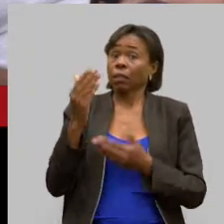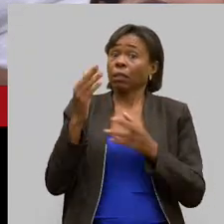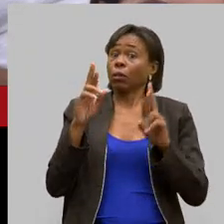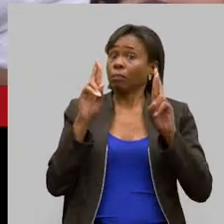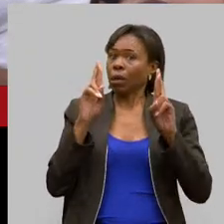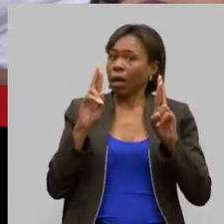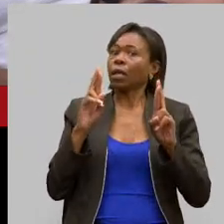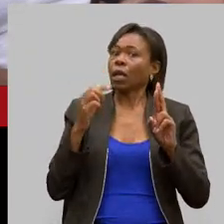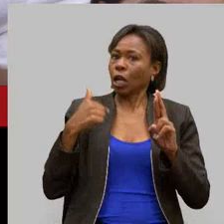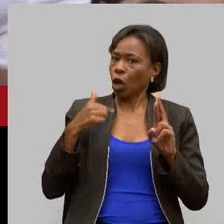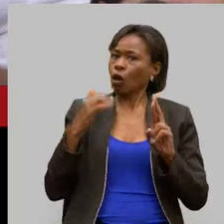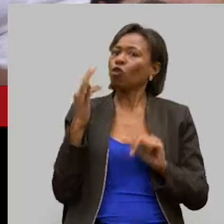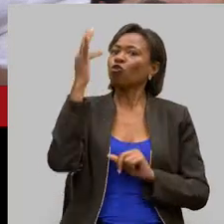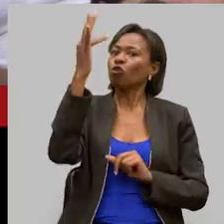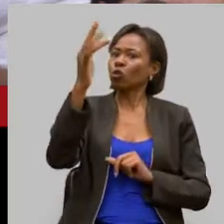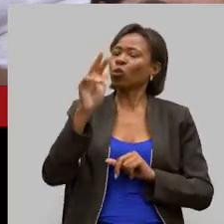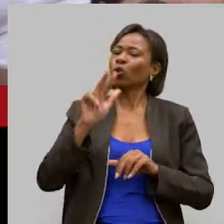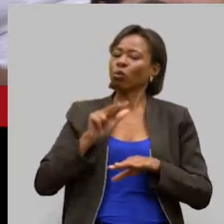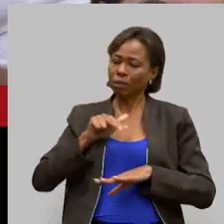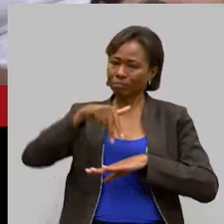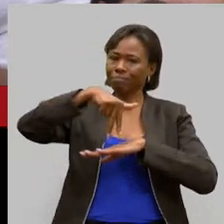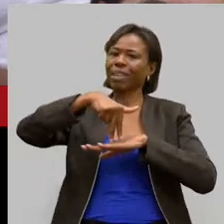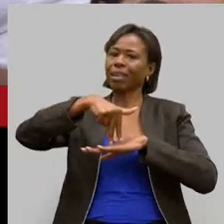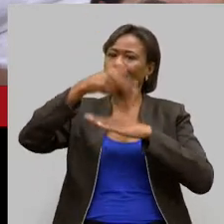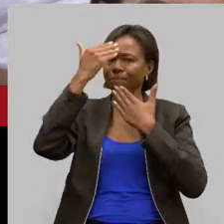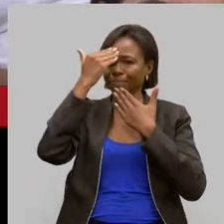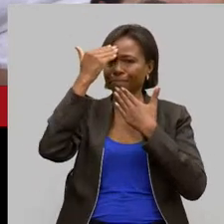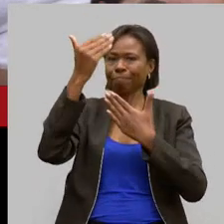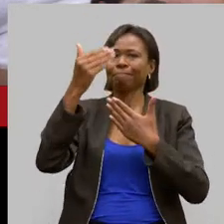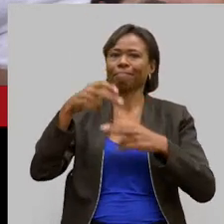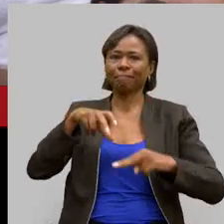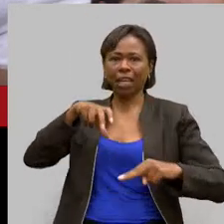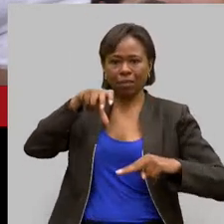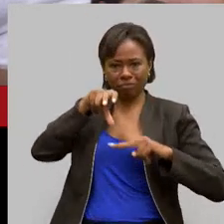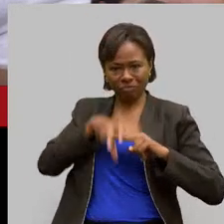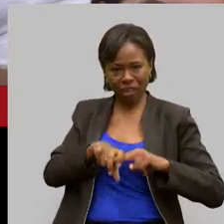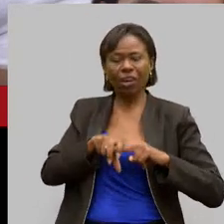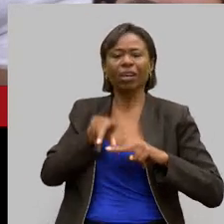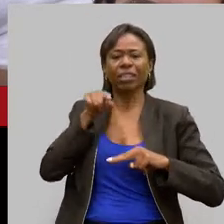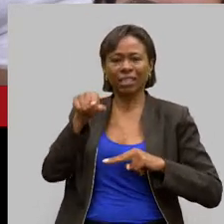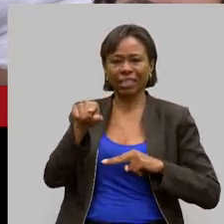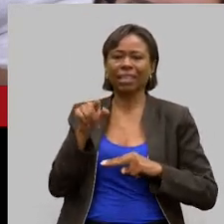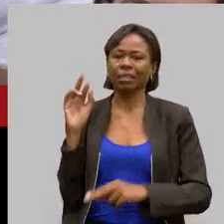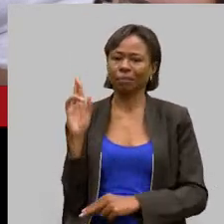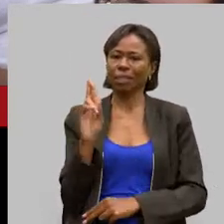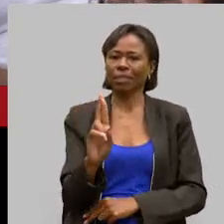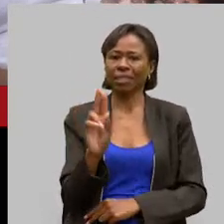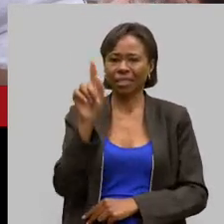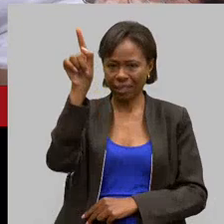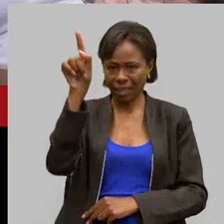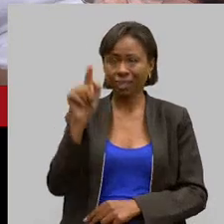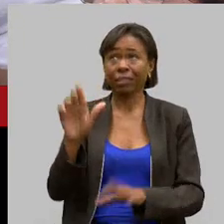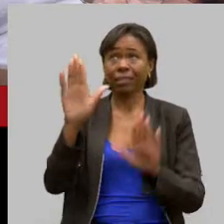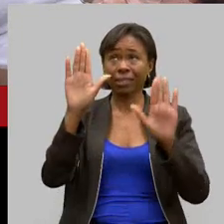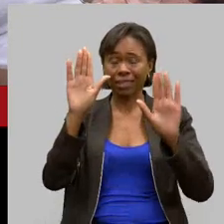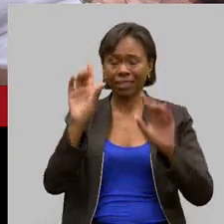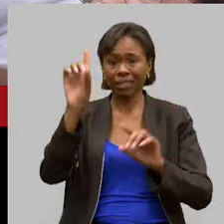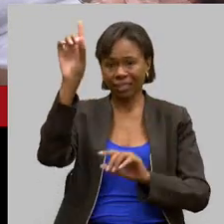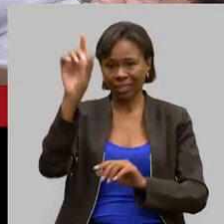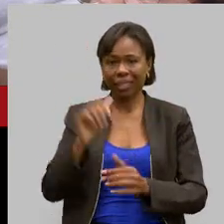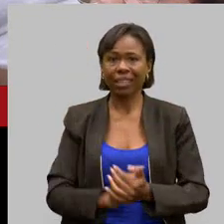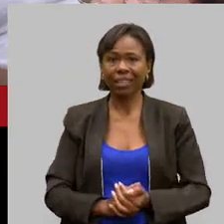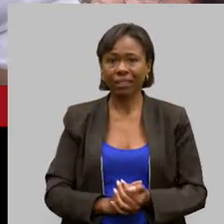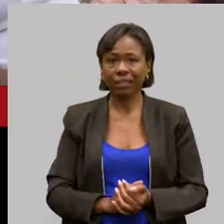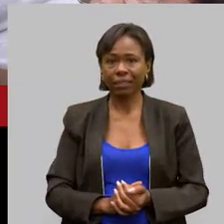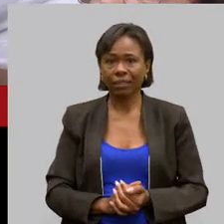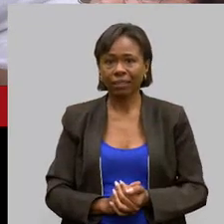plenária no futuro para agradecer né porque a gente vai ter voz vai ter representação lá se Deus quiser né o zagalo foi mas ele deixou ligado